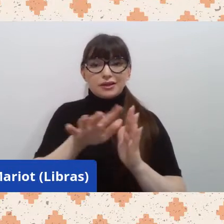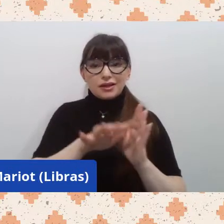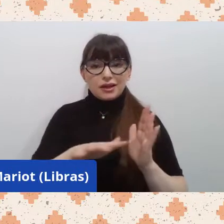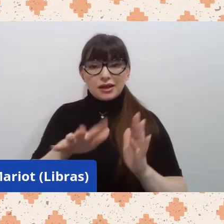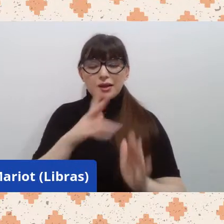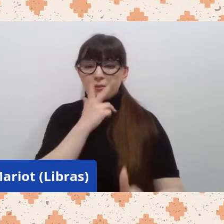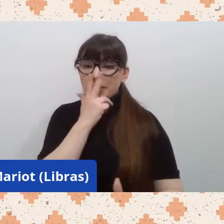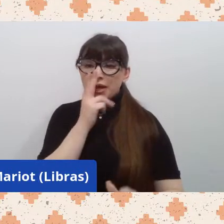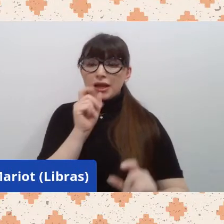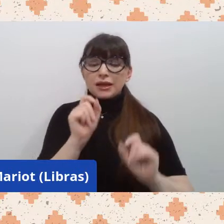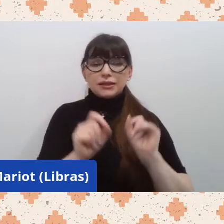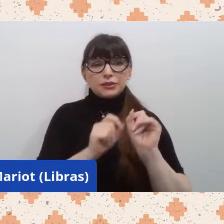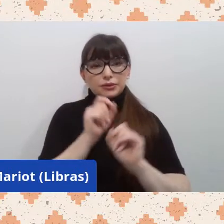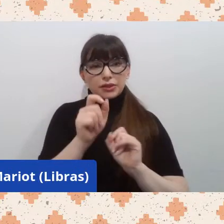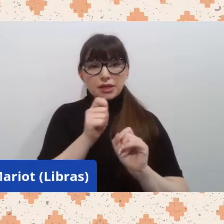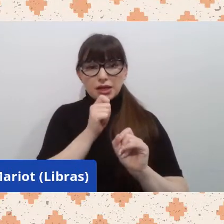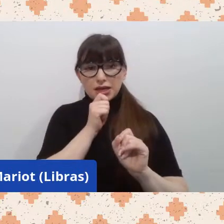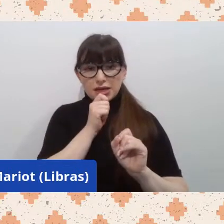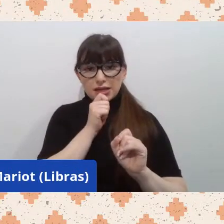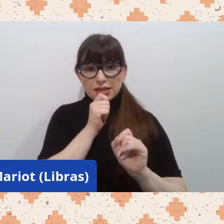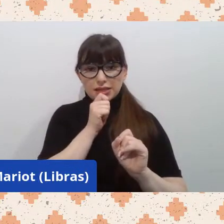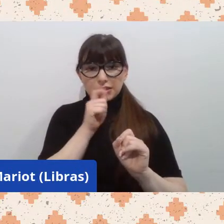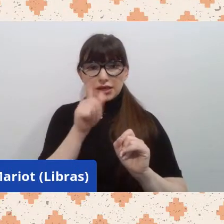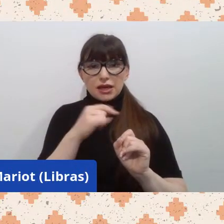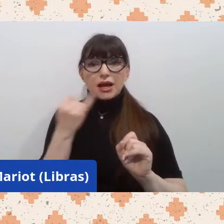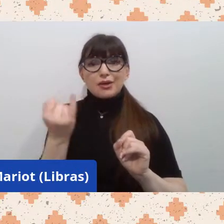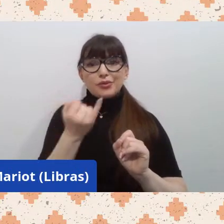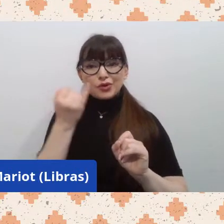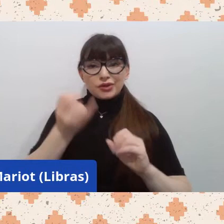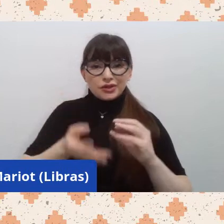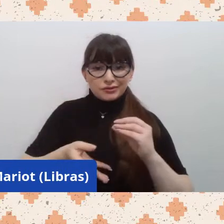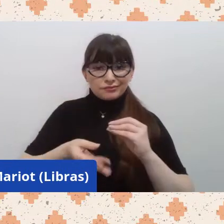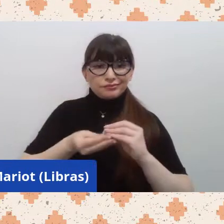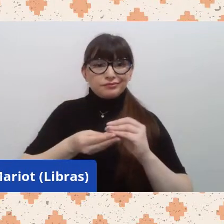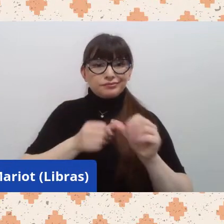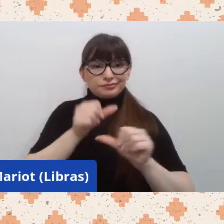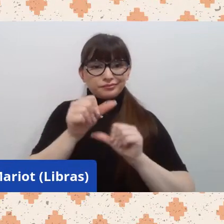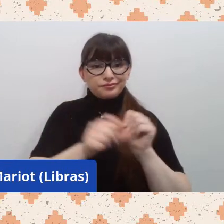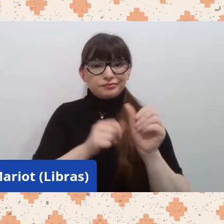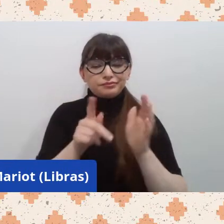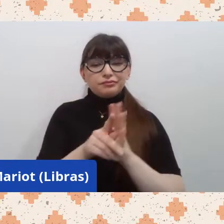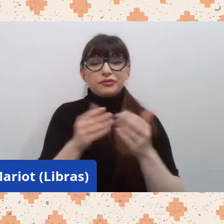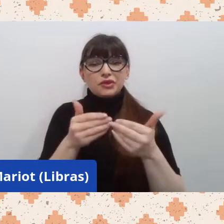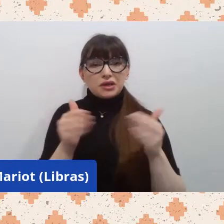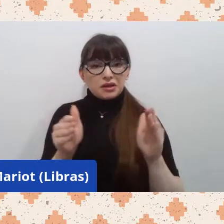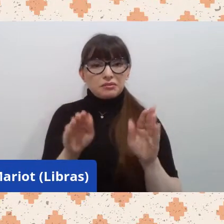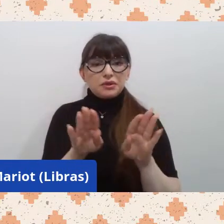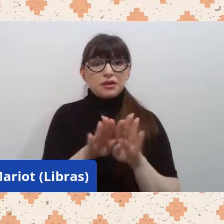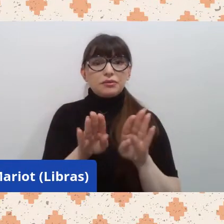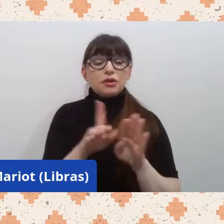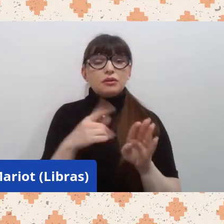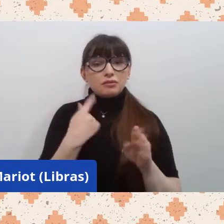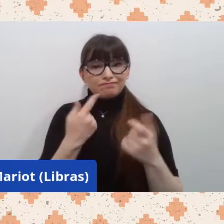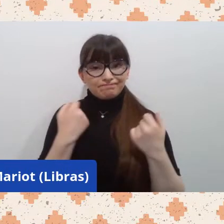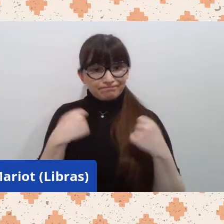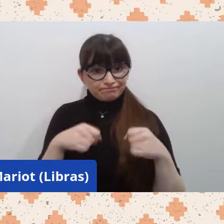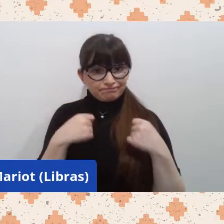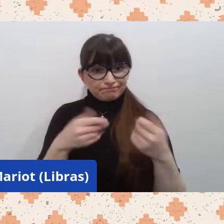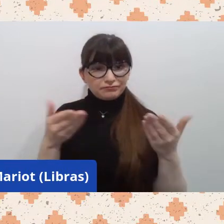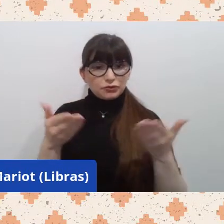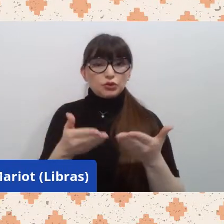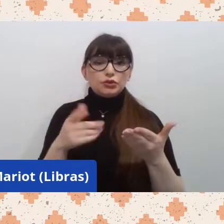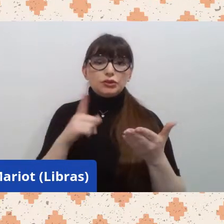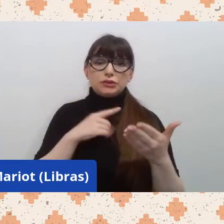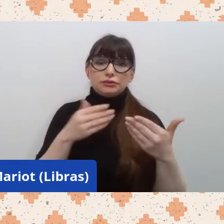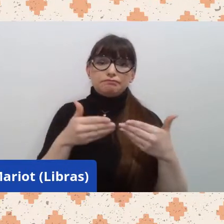mais adequado a formulação de diretrizes mais amplas, as quais precisariam circular